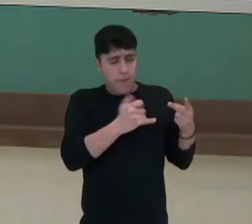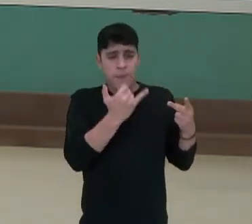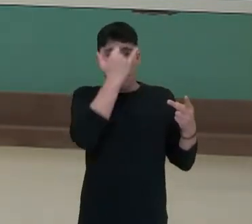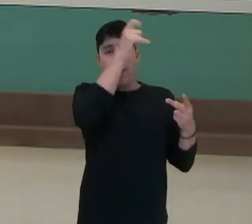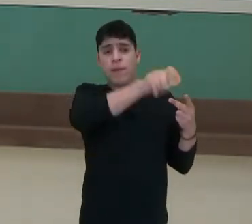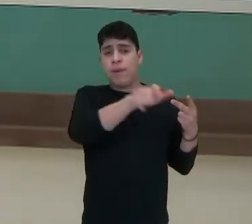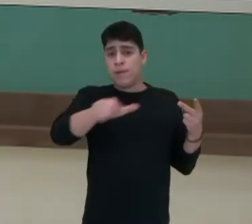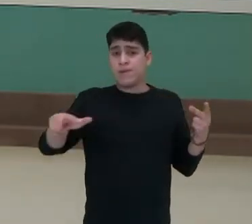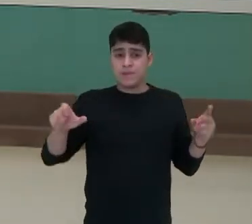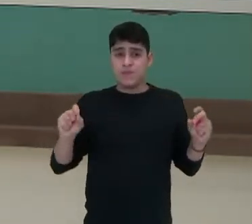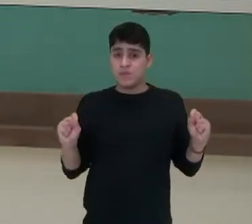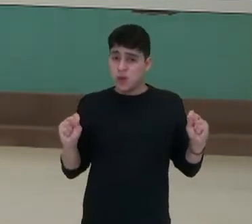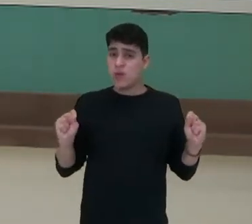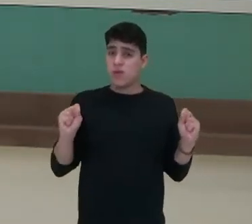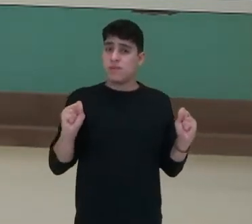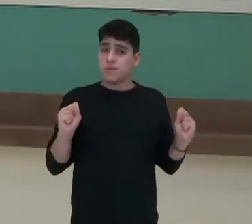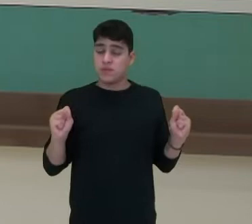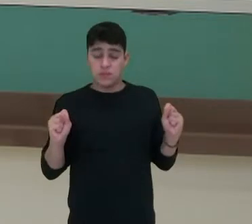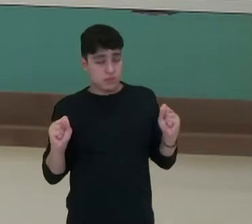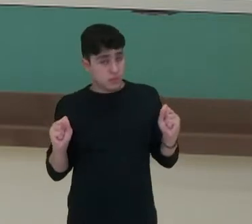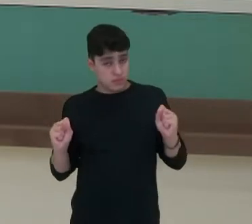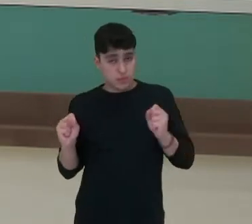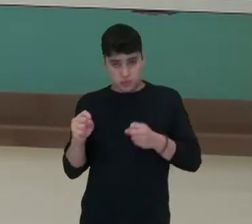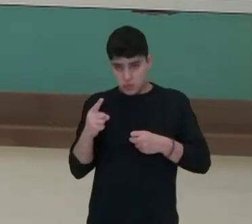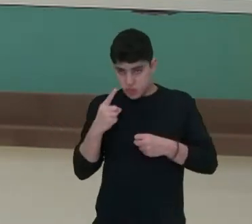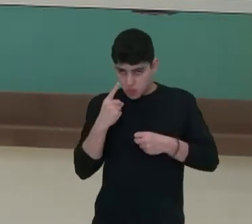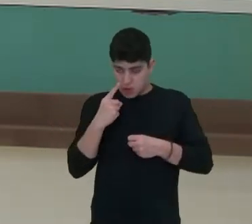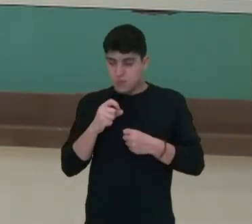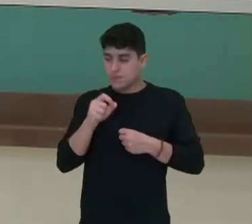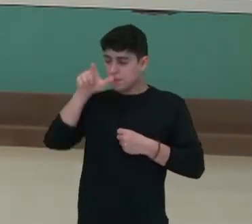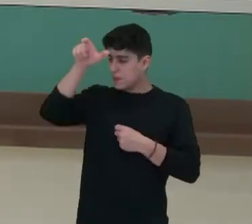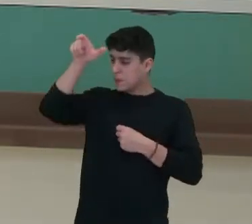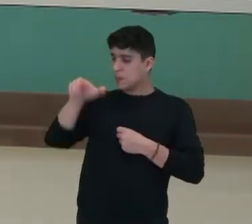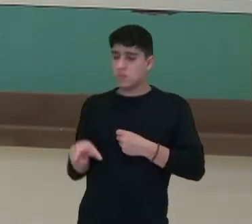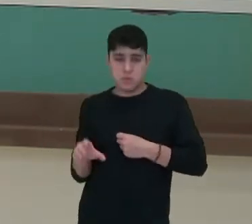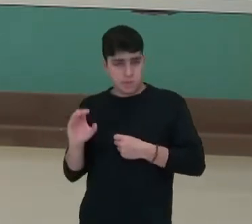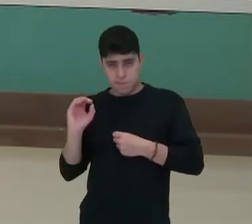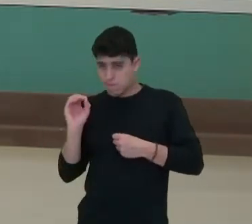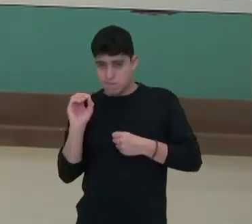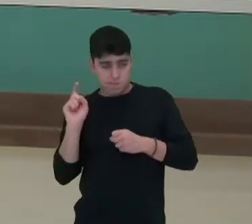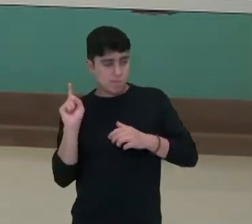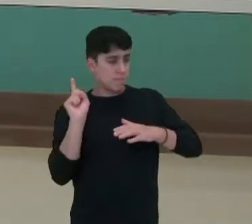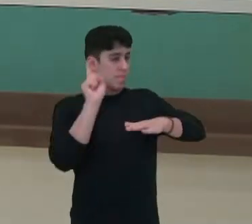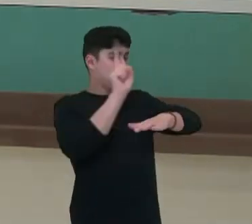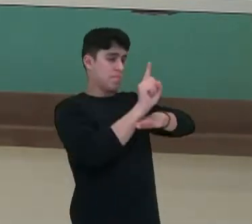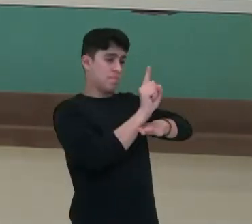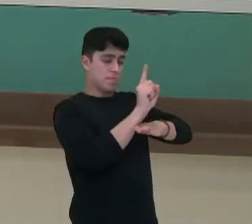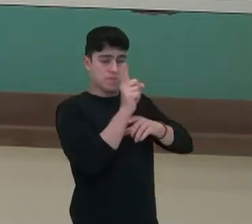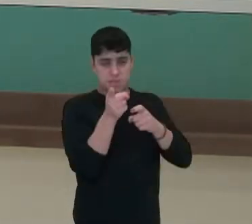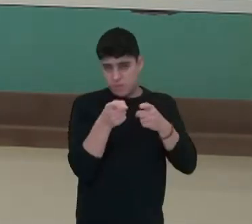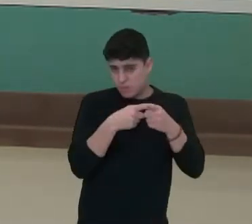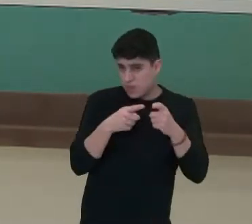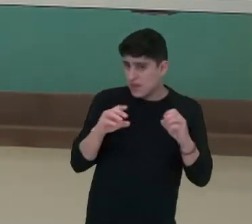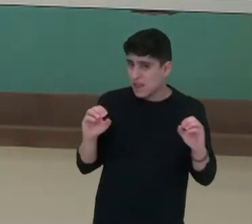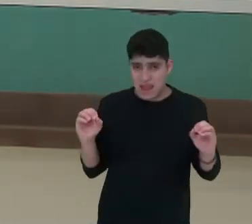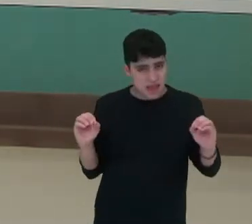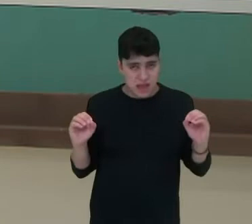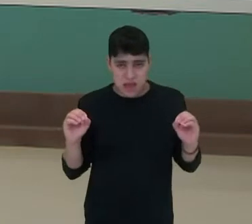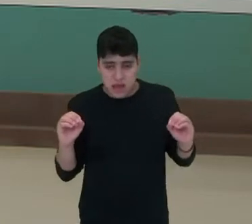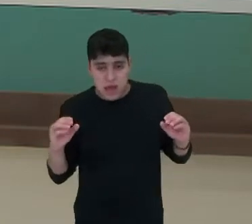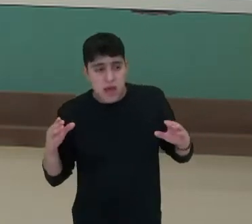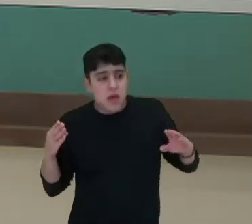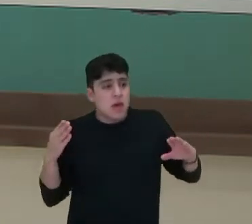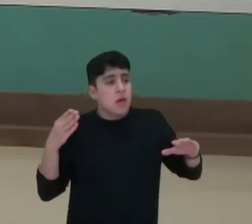pessoas. Se essa pessoa que não vai ao médico, essa pessoa que não vai fazer um